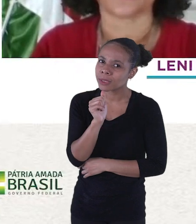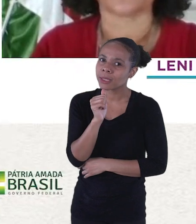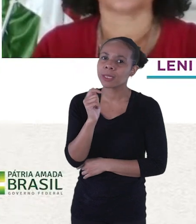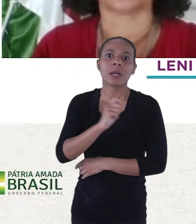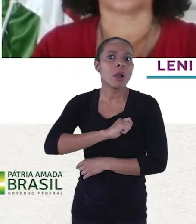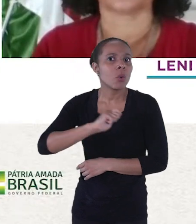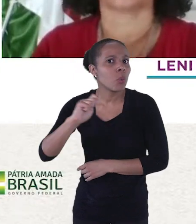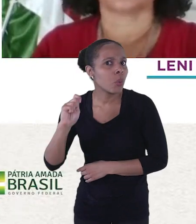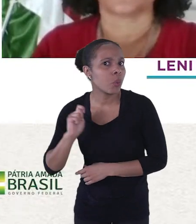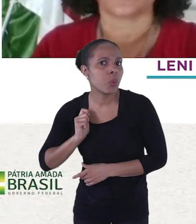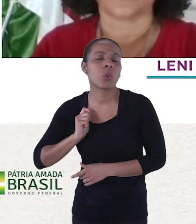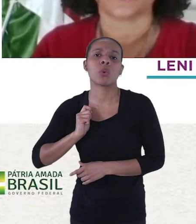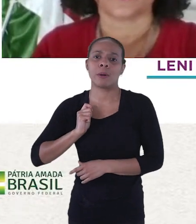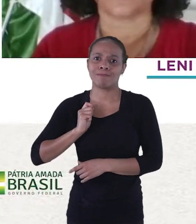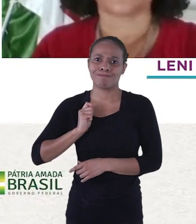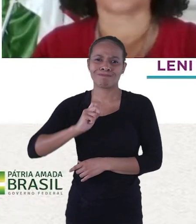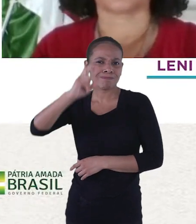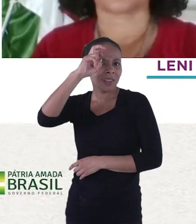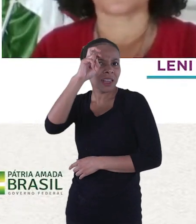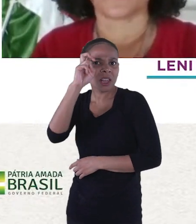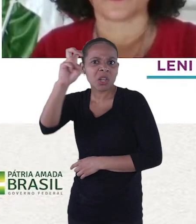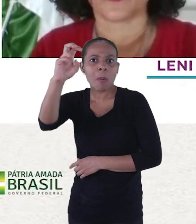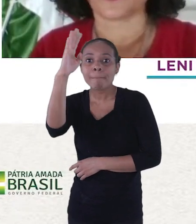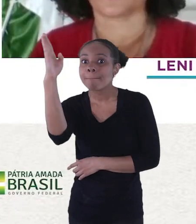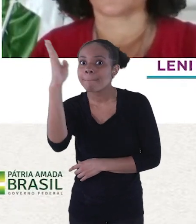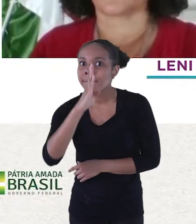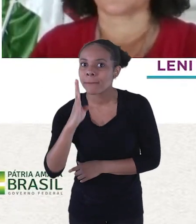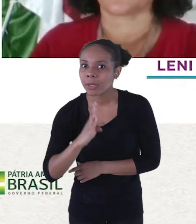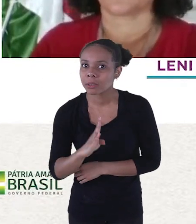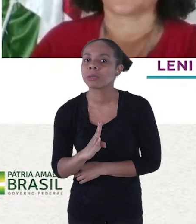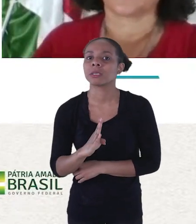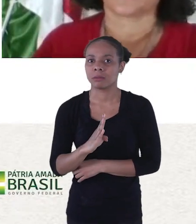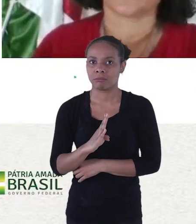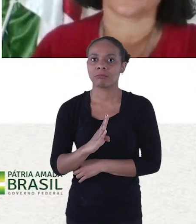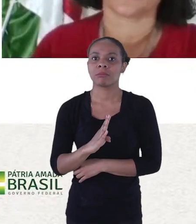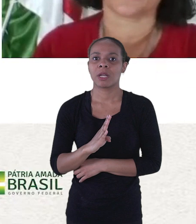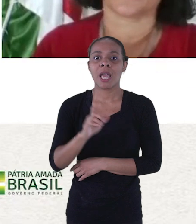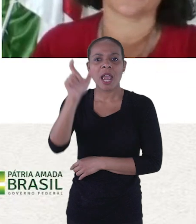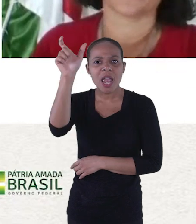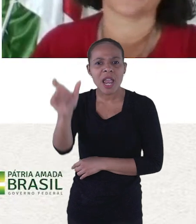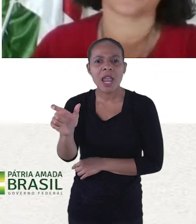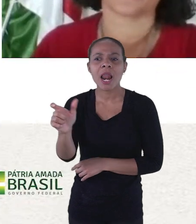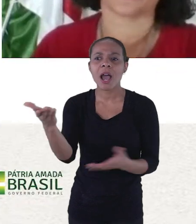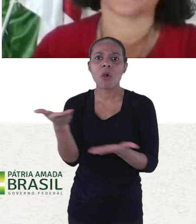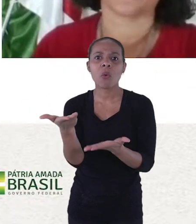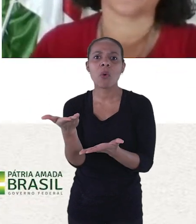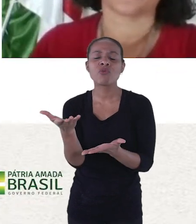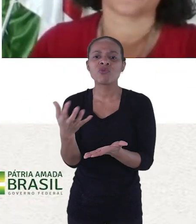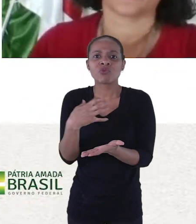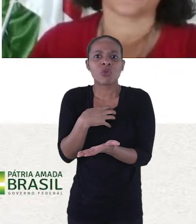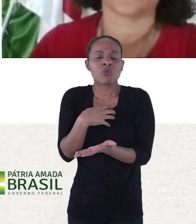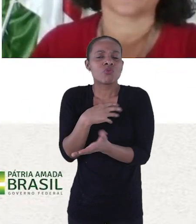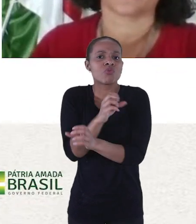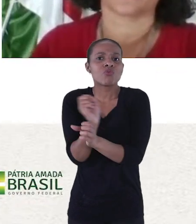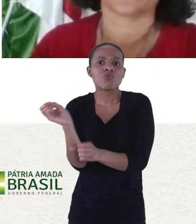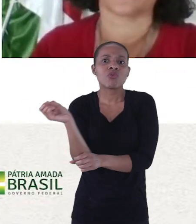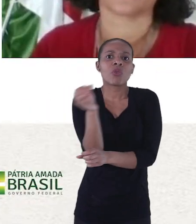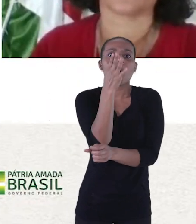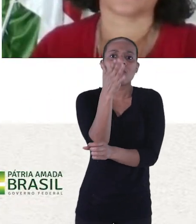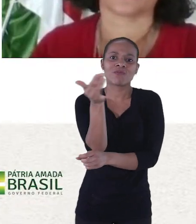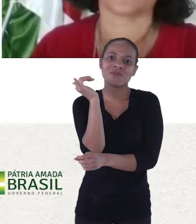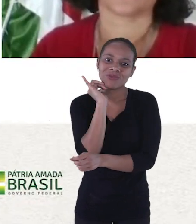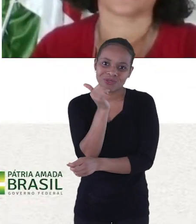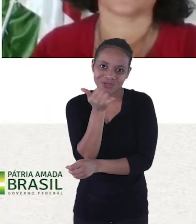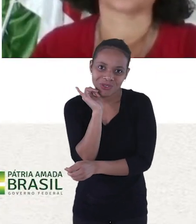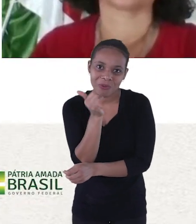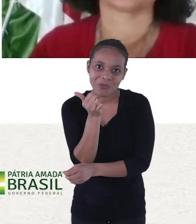escritora, é uma intelectual brasileira, ela refundou a maneira de narrar, fazer um tipo de narrativa e fazer um